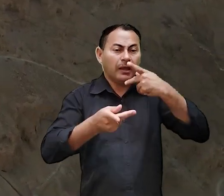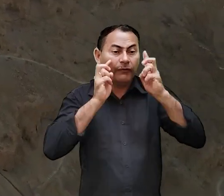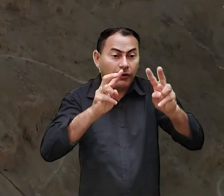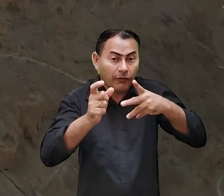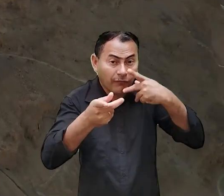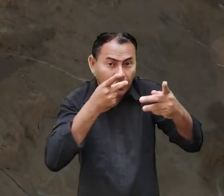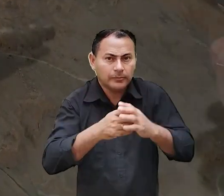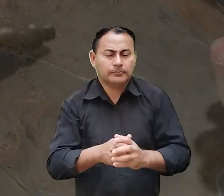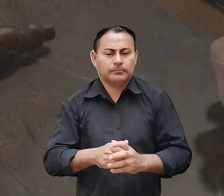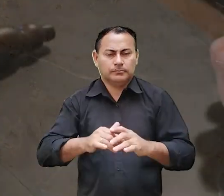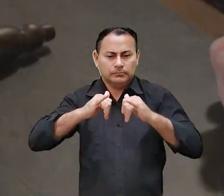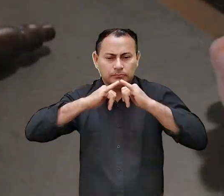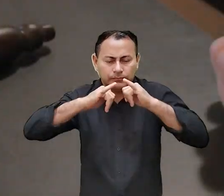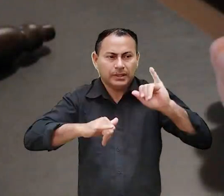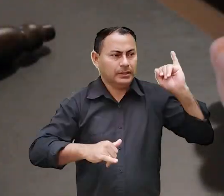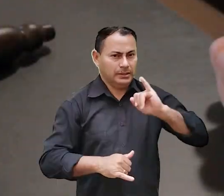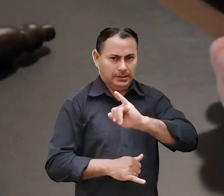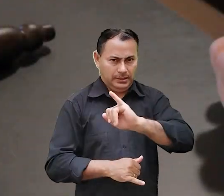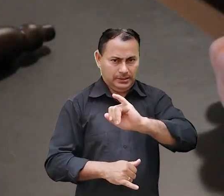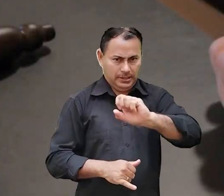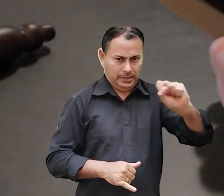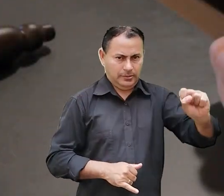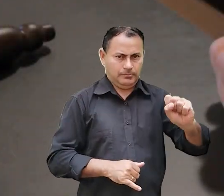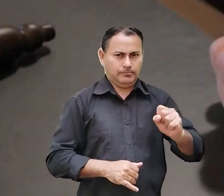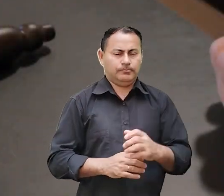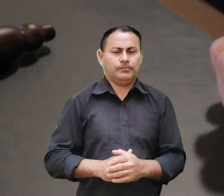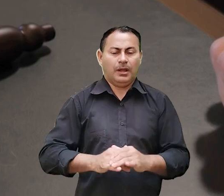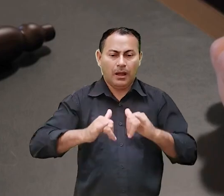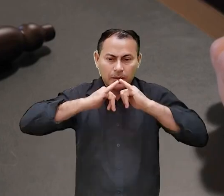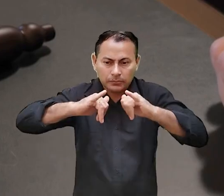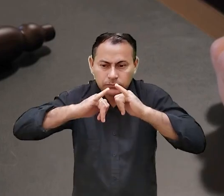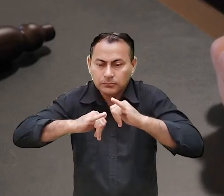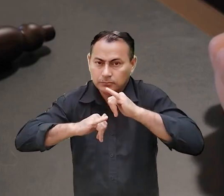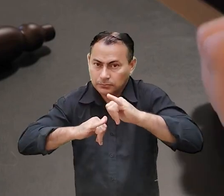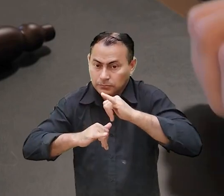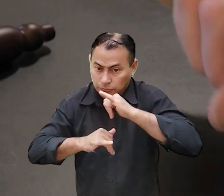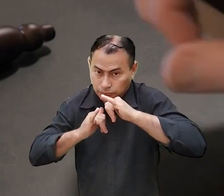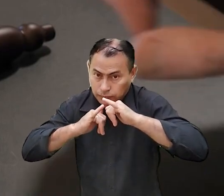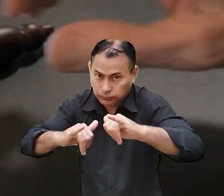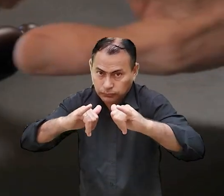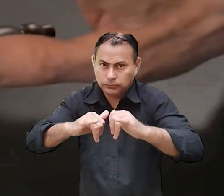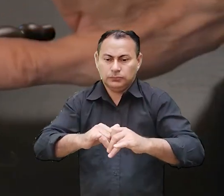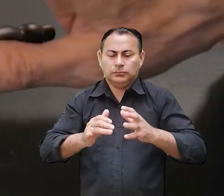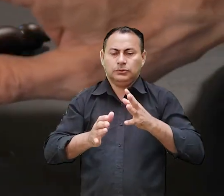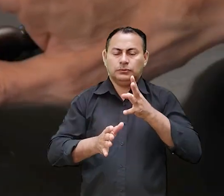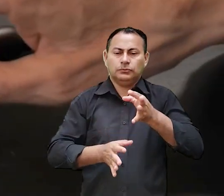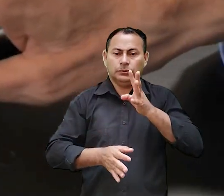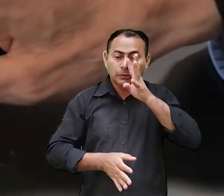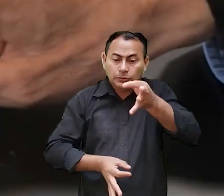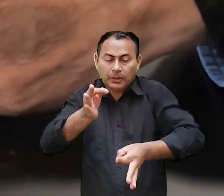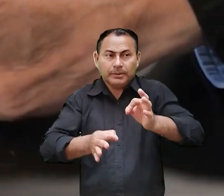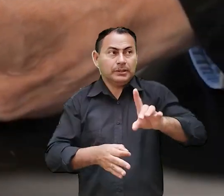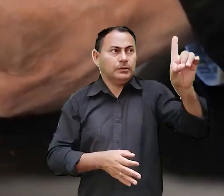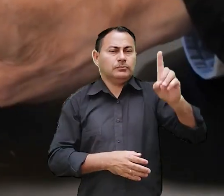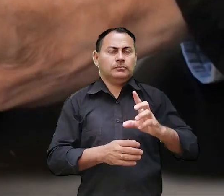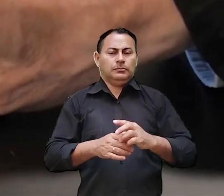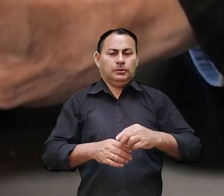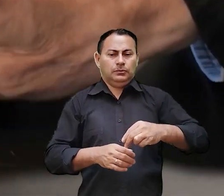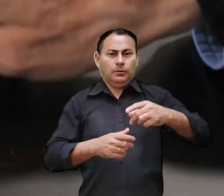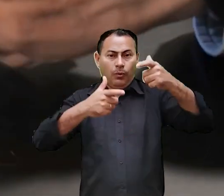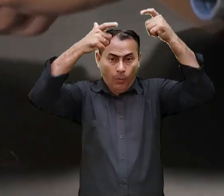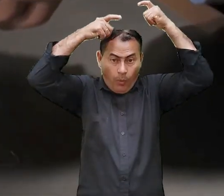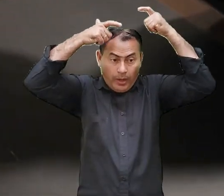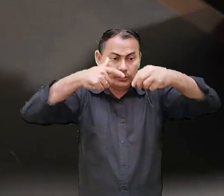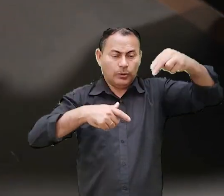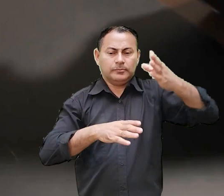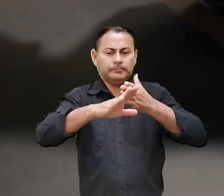delas grande parte da pregação de Isaías serviu como aviso sobre o julgamento de Deus que viria sobre o reino do